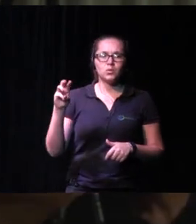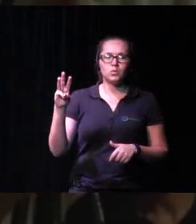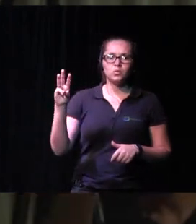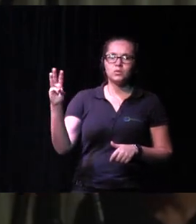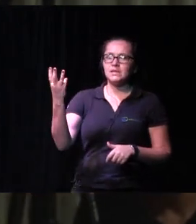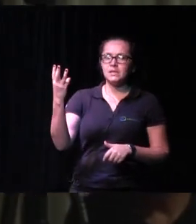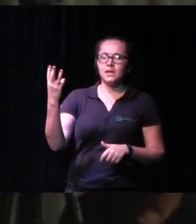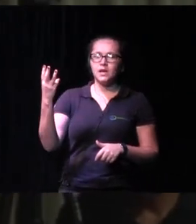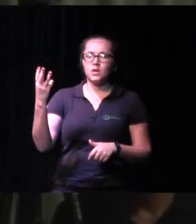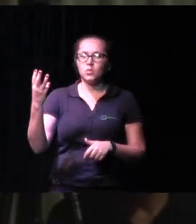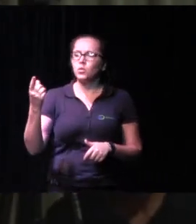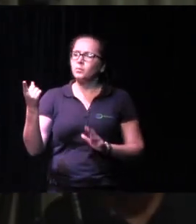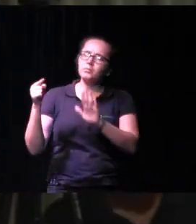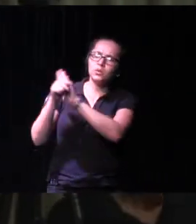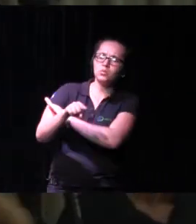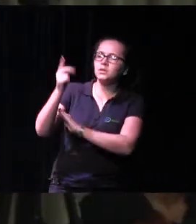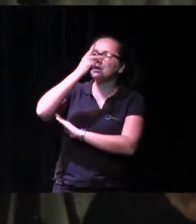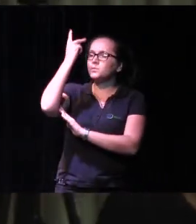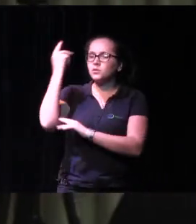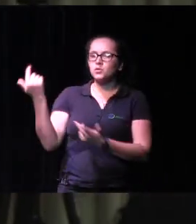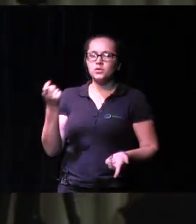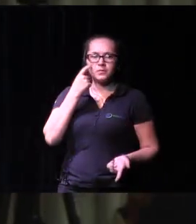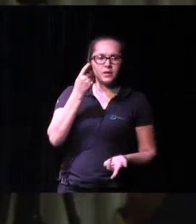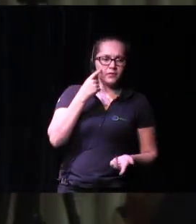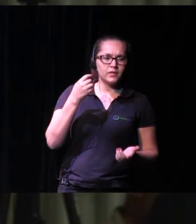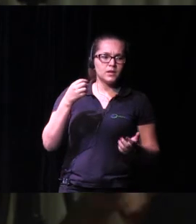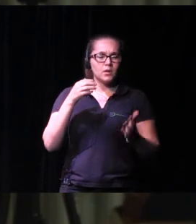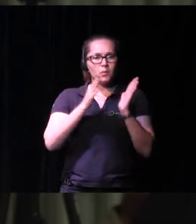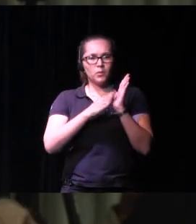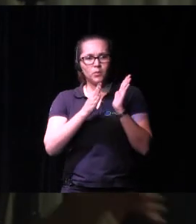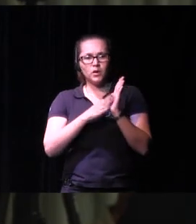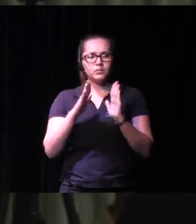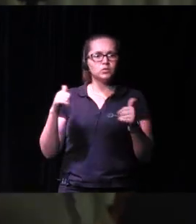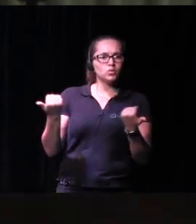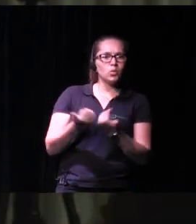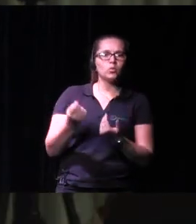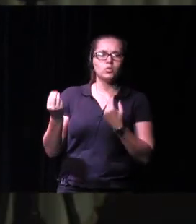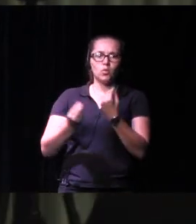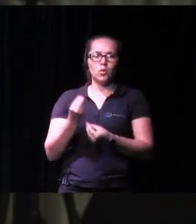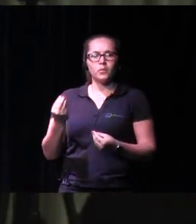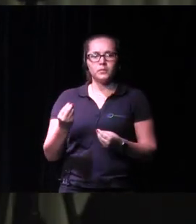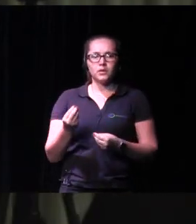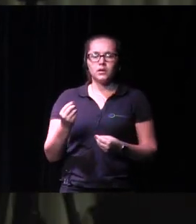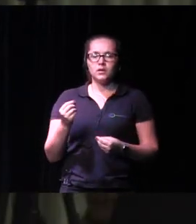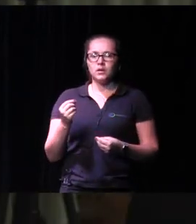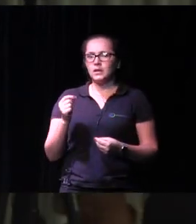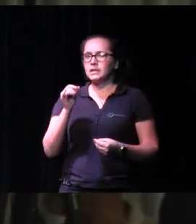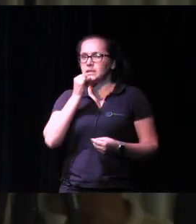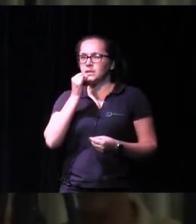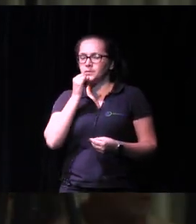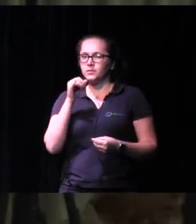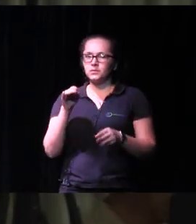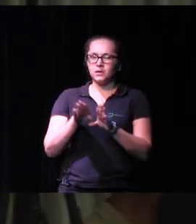o terceiro em específico, com perguntar para as pessoas para poder lidar com programas no entorno do conjunto habitacional e afins.